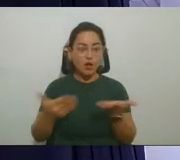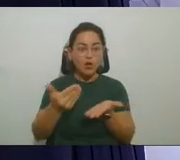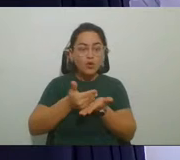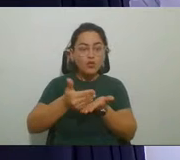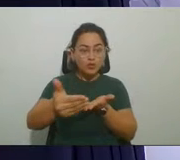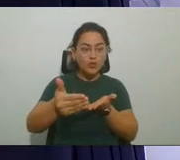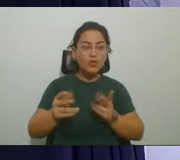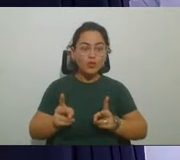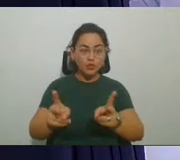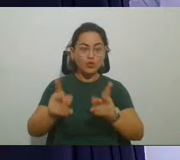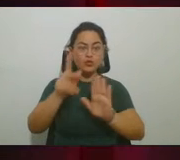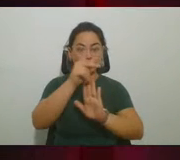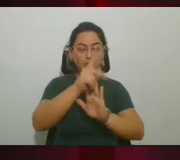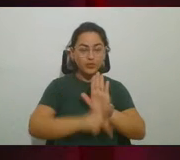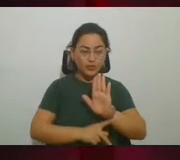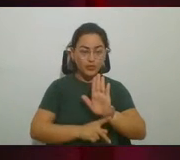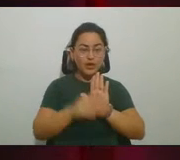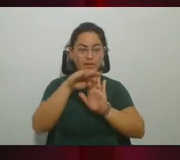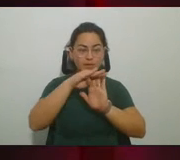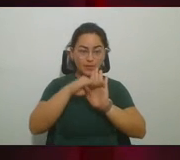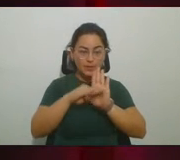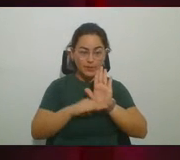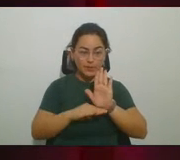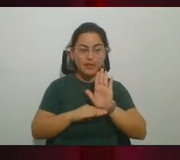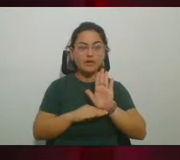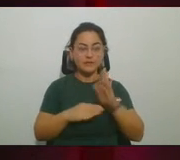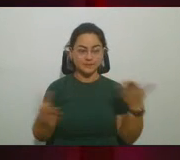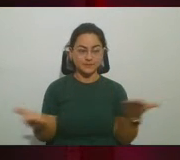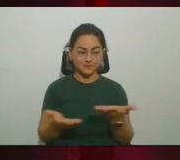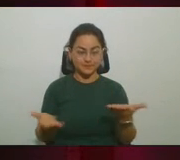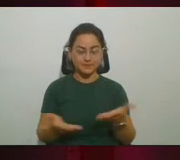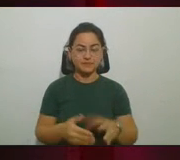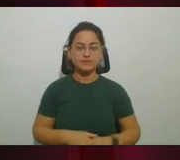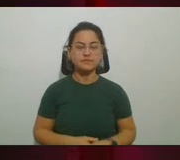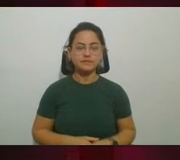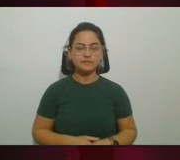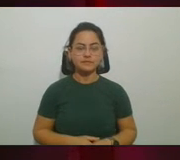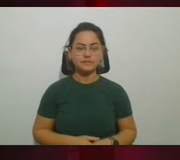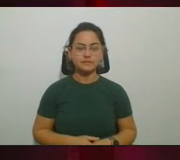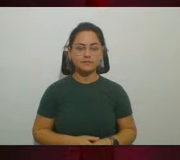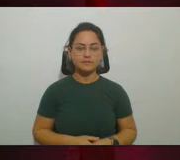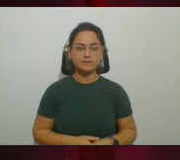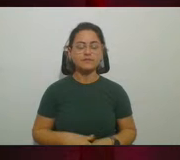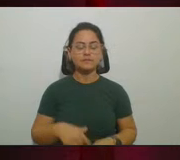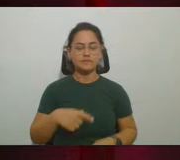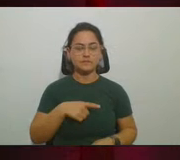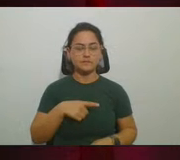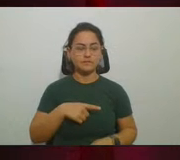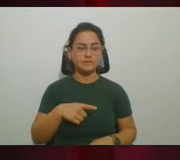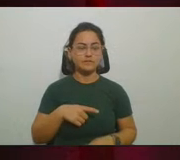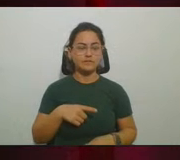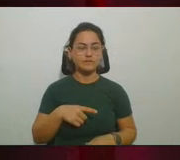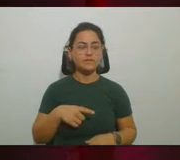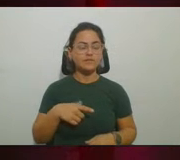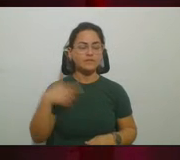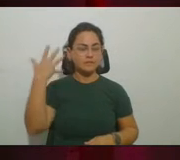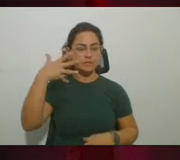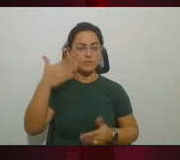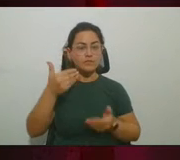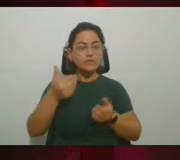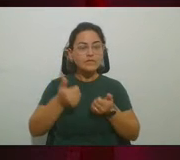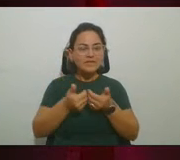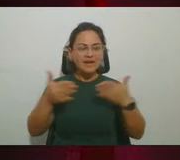à programação desta noite. Vamos passar agora à conferência de abertura.